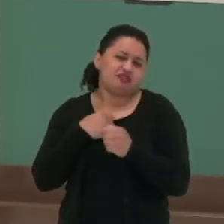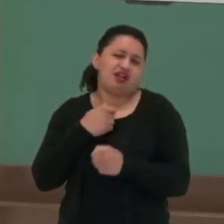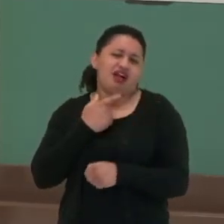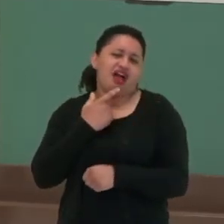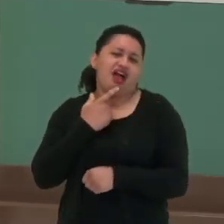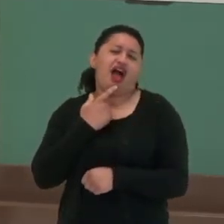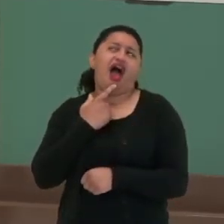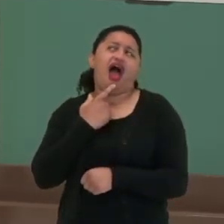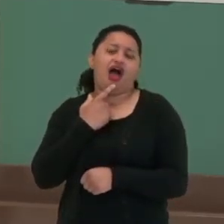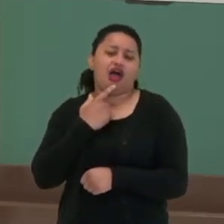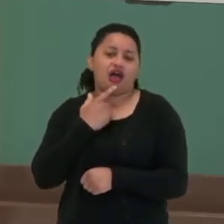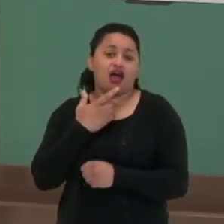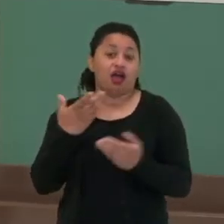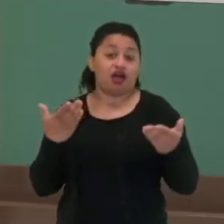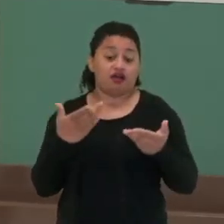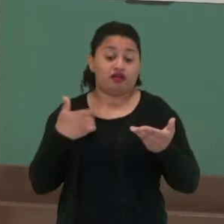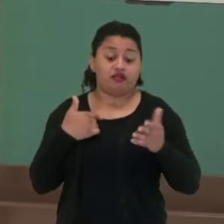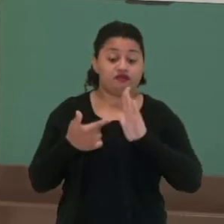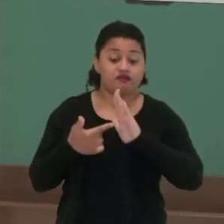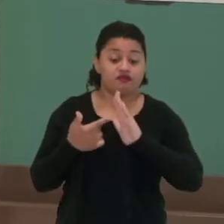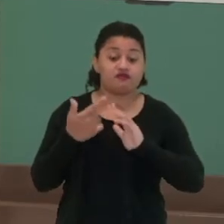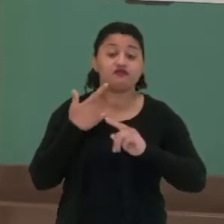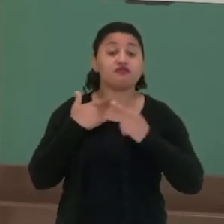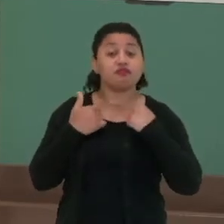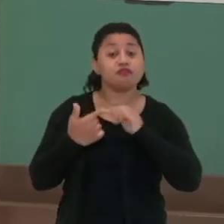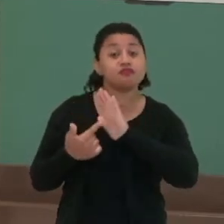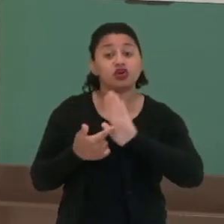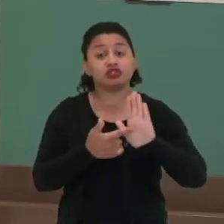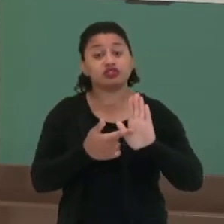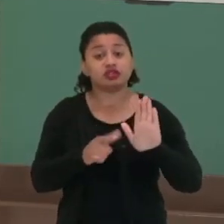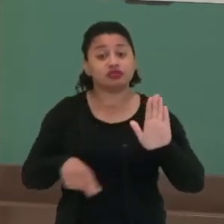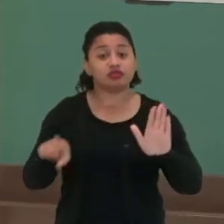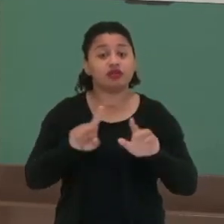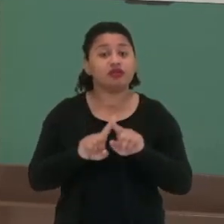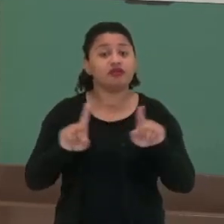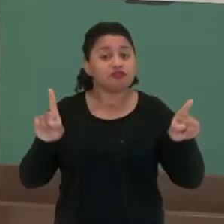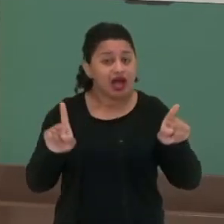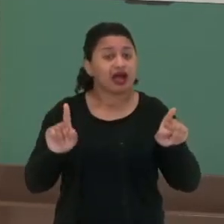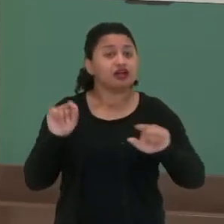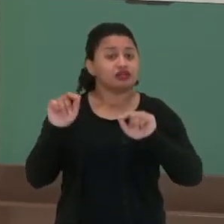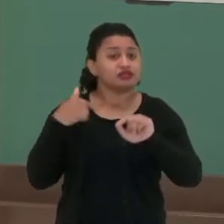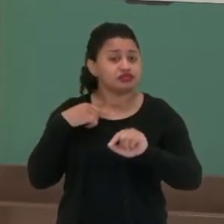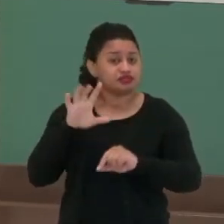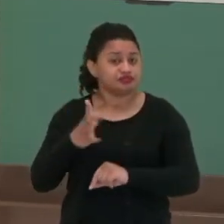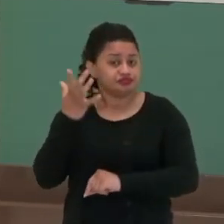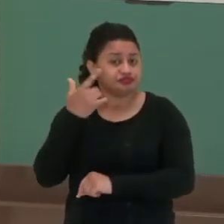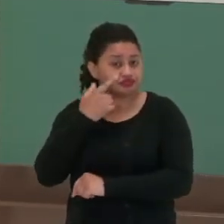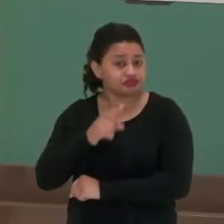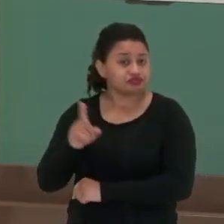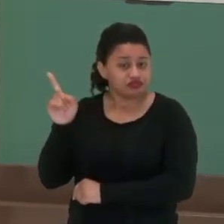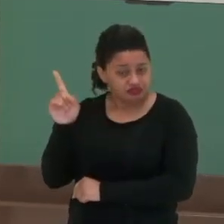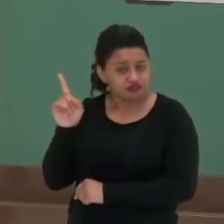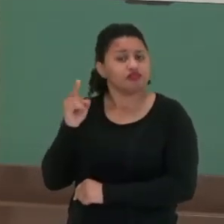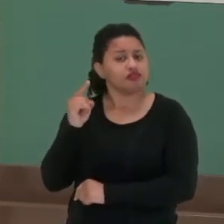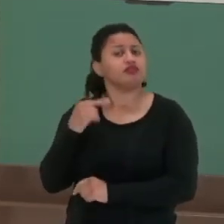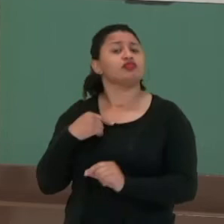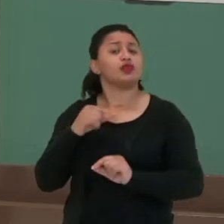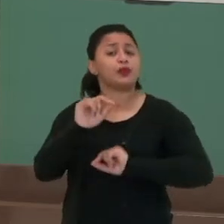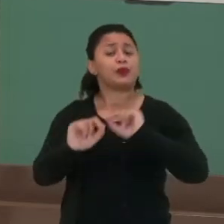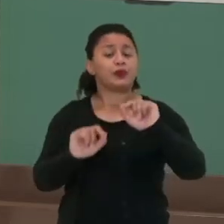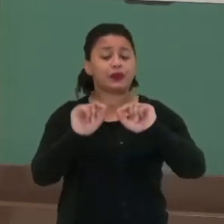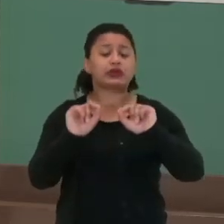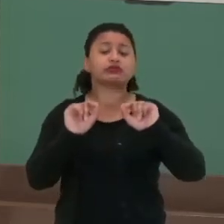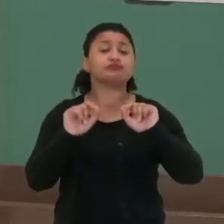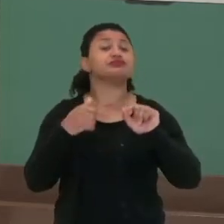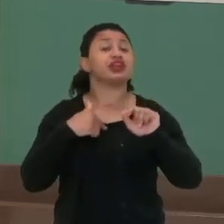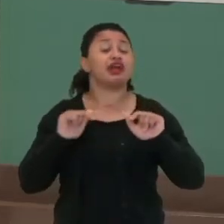Eu quis nesse momento mostrar para vocês. Mas este fenômeno do bocejo,